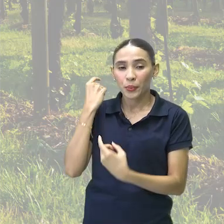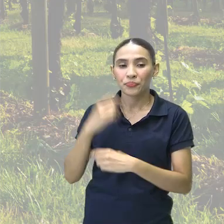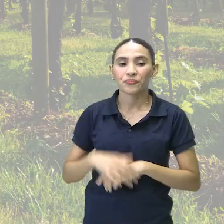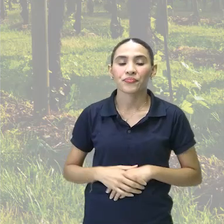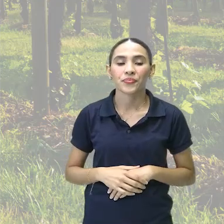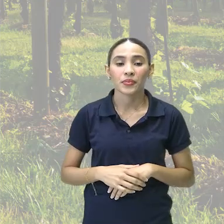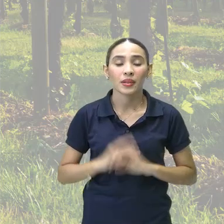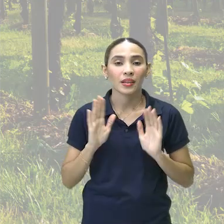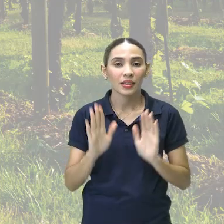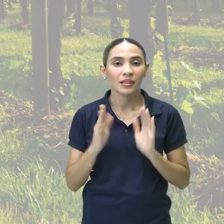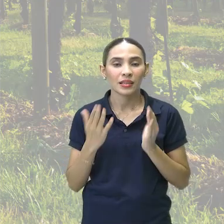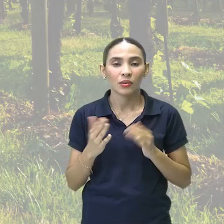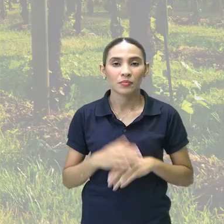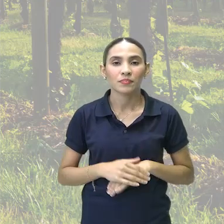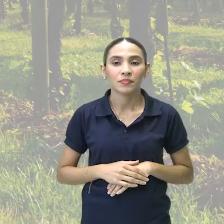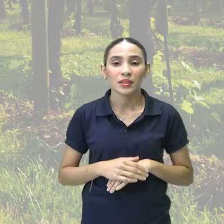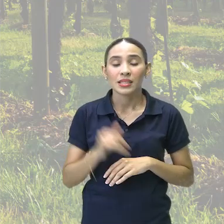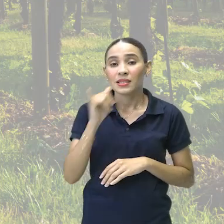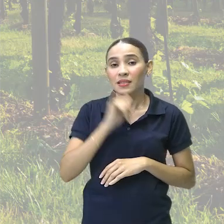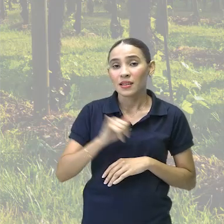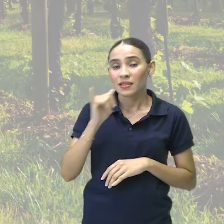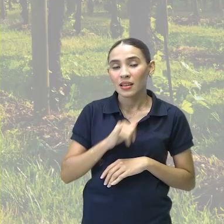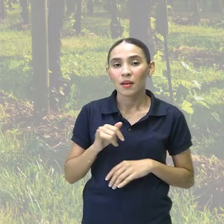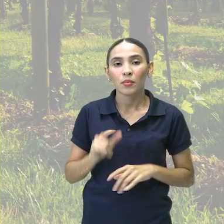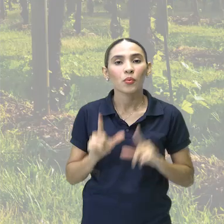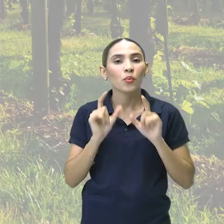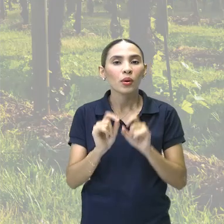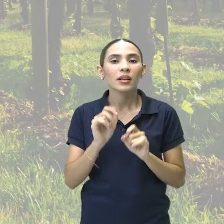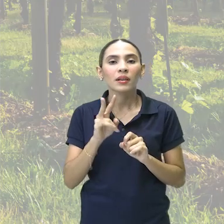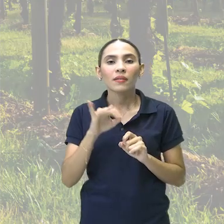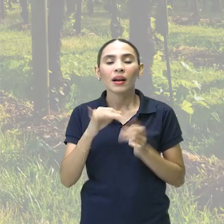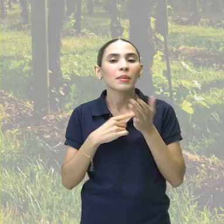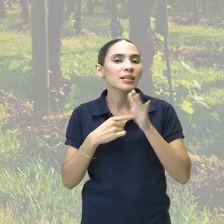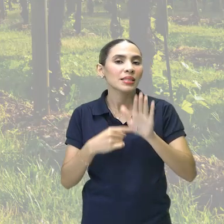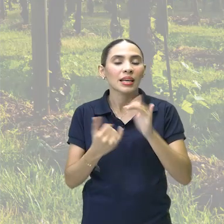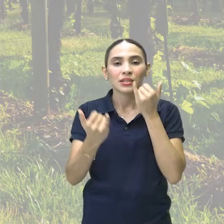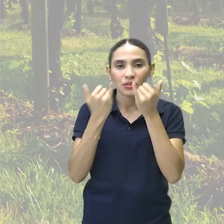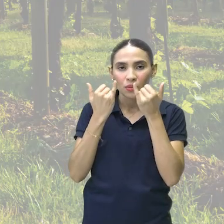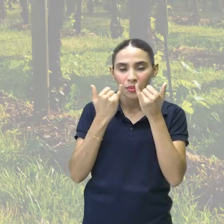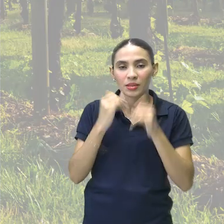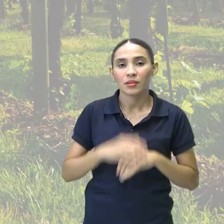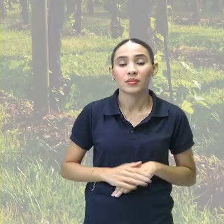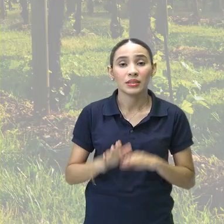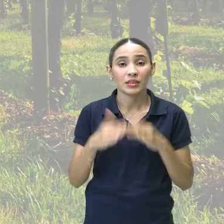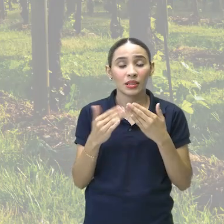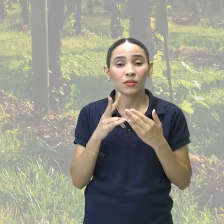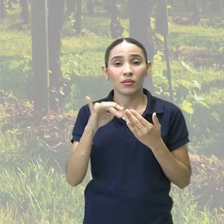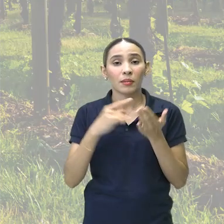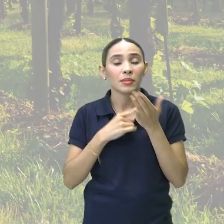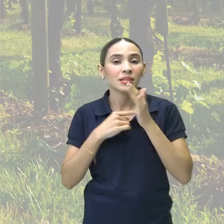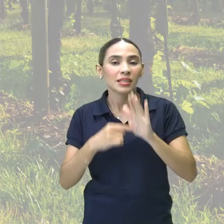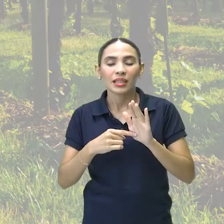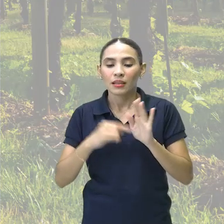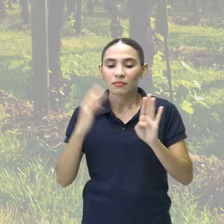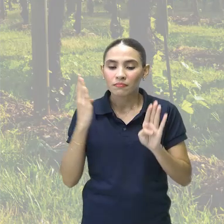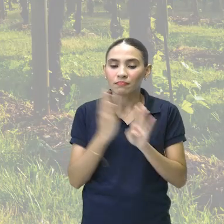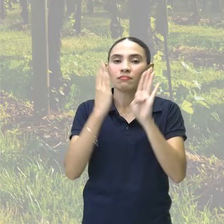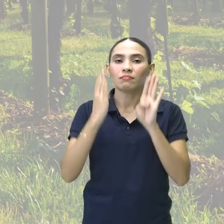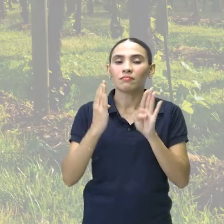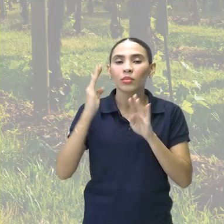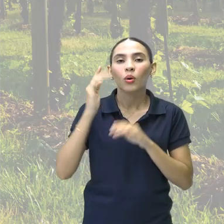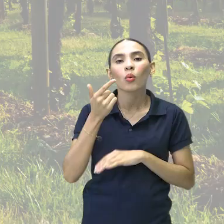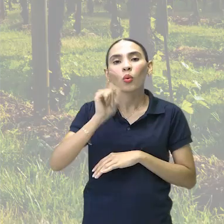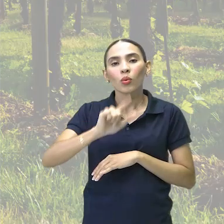antiguidade. Então, esses exemplos, o que eles nos trazem de informação? Nos trazem um ponto-chave para a